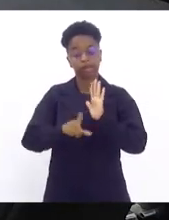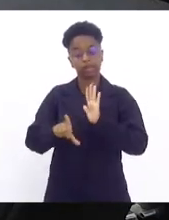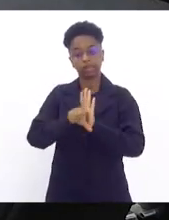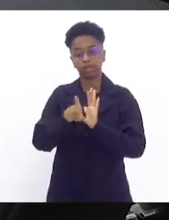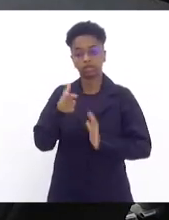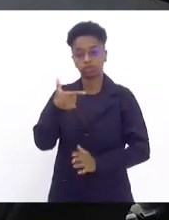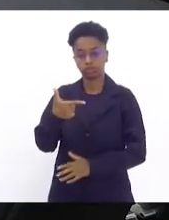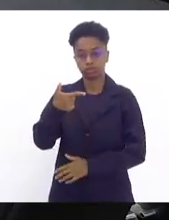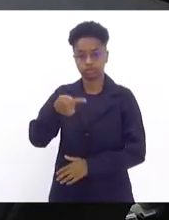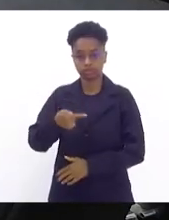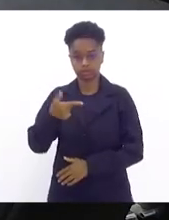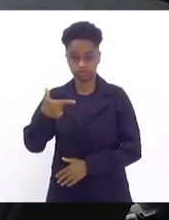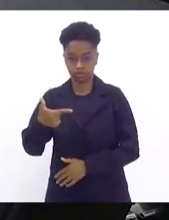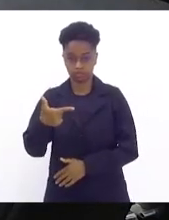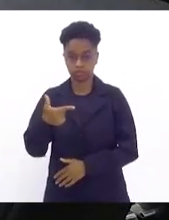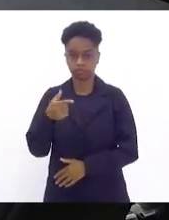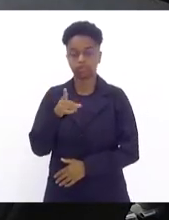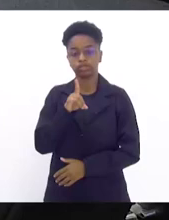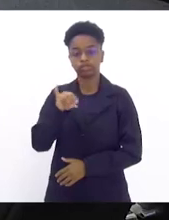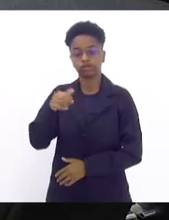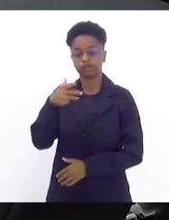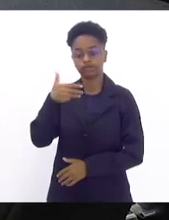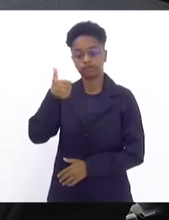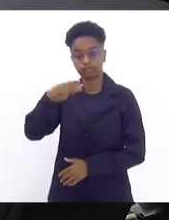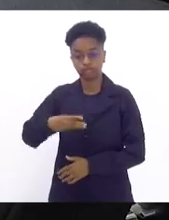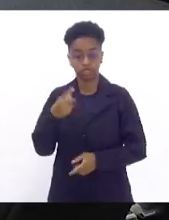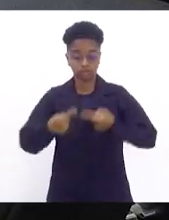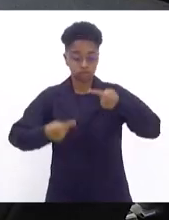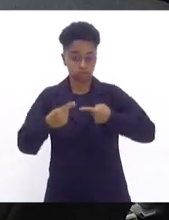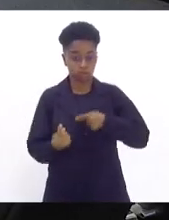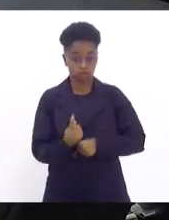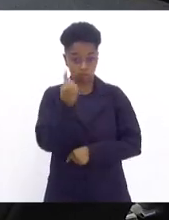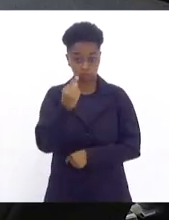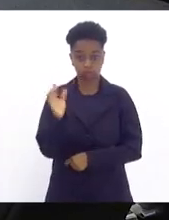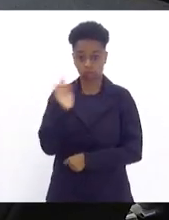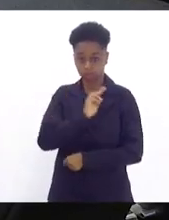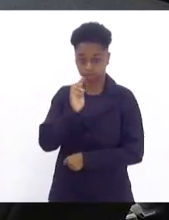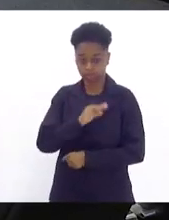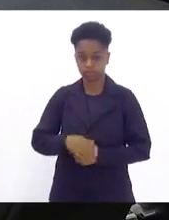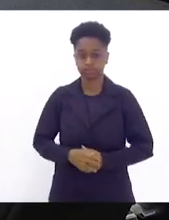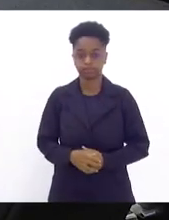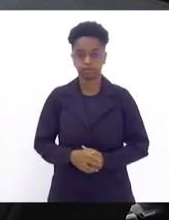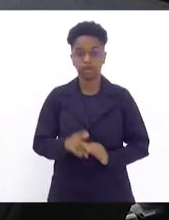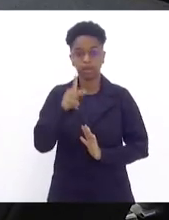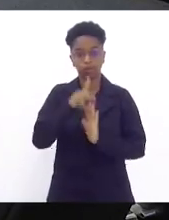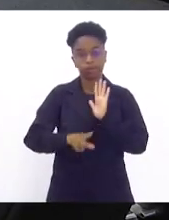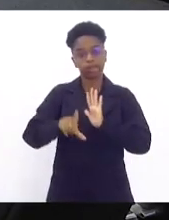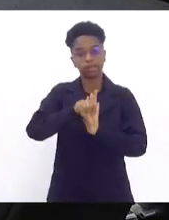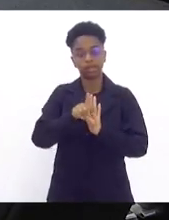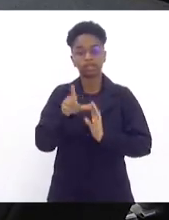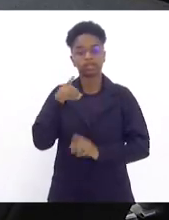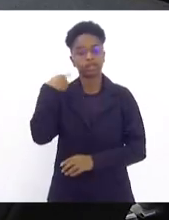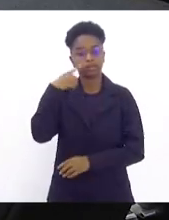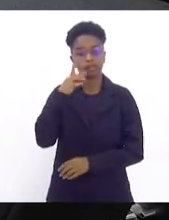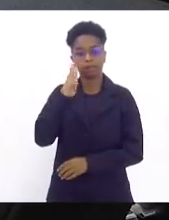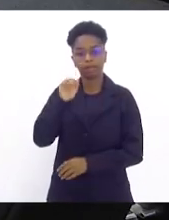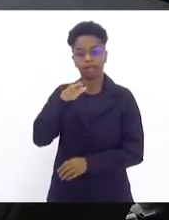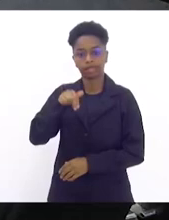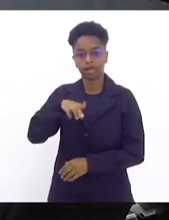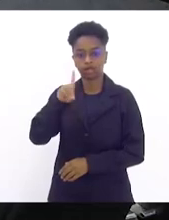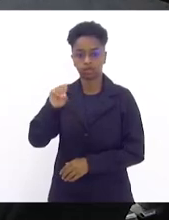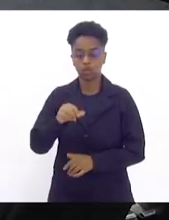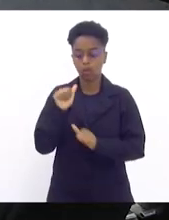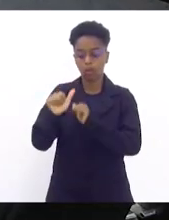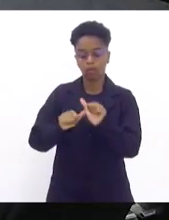272 de 23, em discussão única em regime de urgência. Projeto de lei de autoria do deputado Bernardo Ross, que altera a